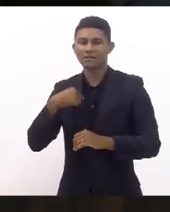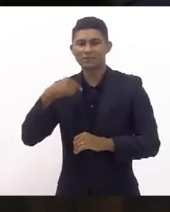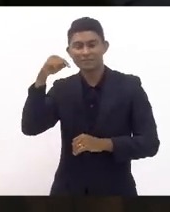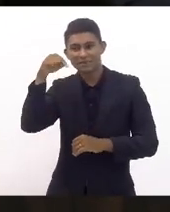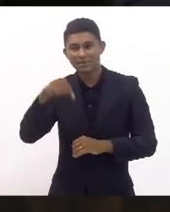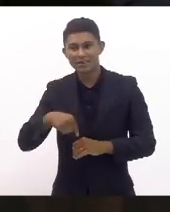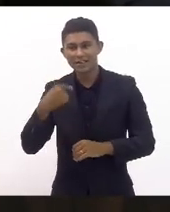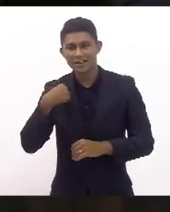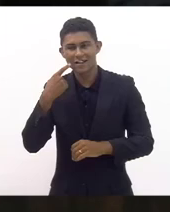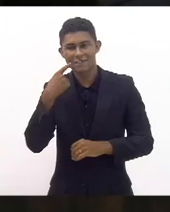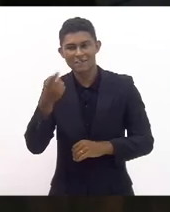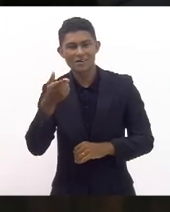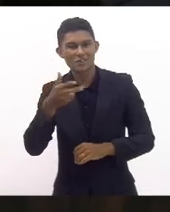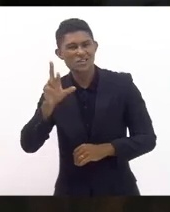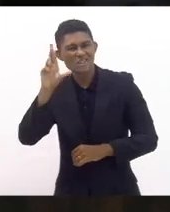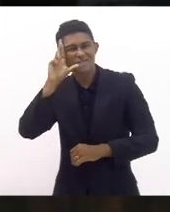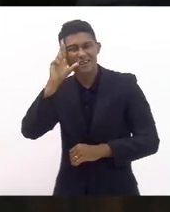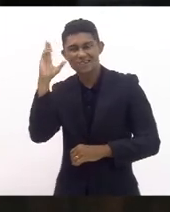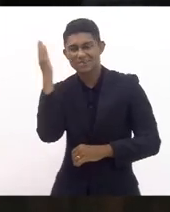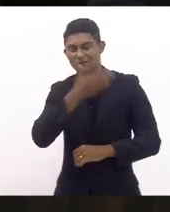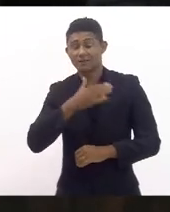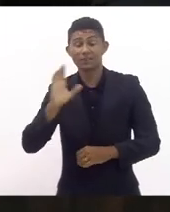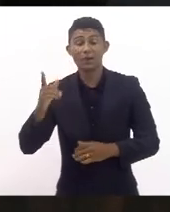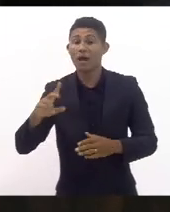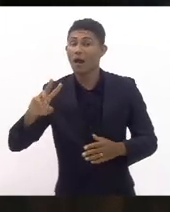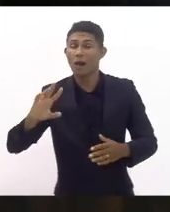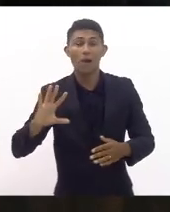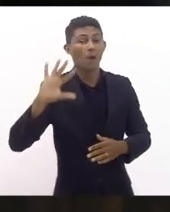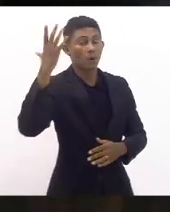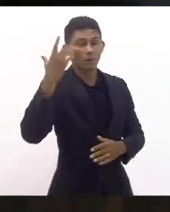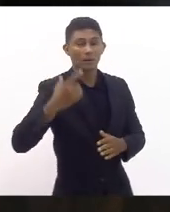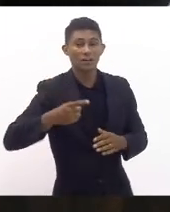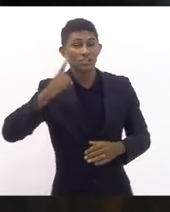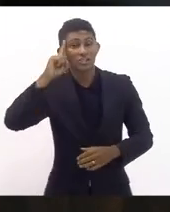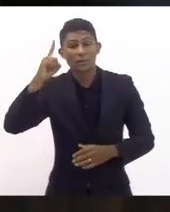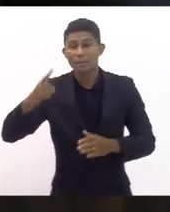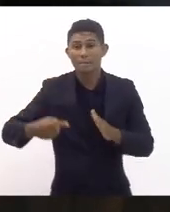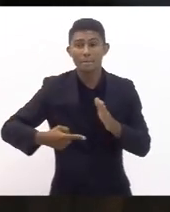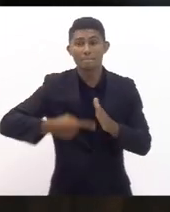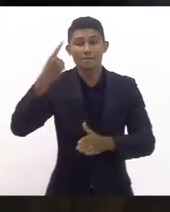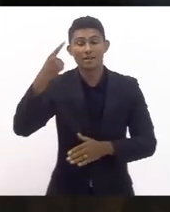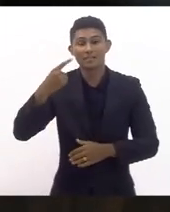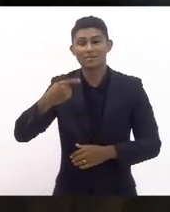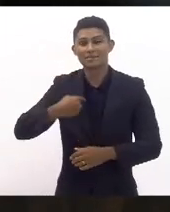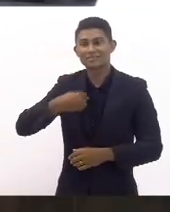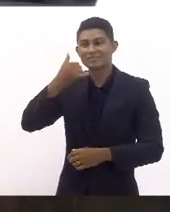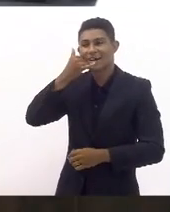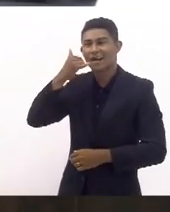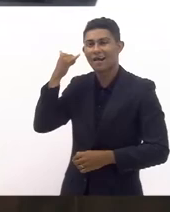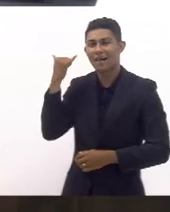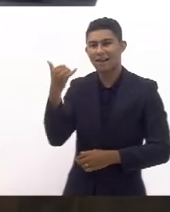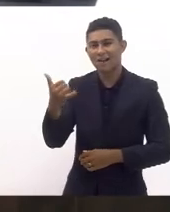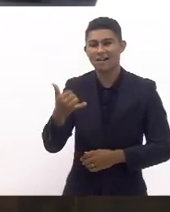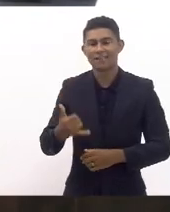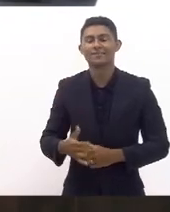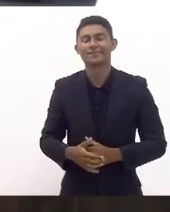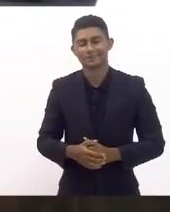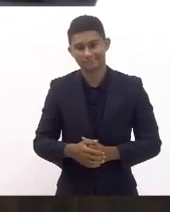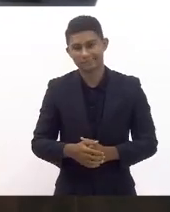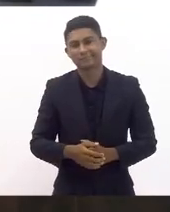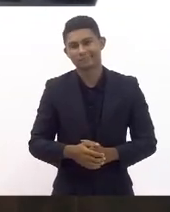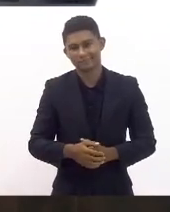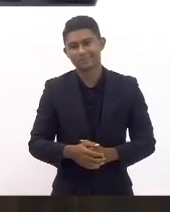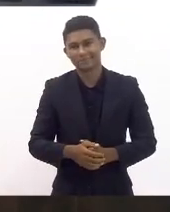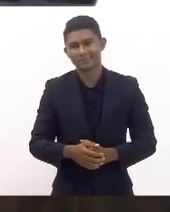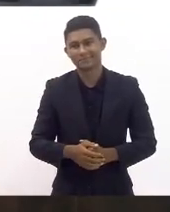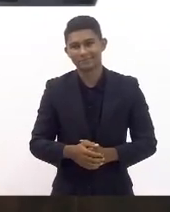o Rosenberg Reis. No primeiro dia, doutor Nelson, me dá uma agenda. Eu falei, não acredito. Foi numa sua